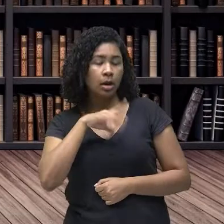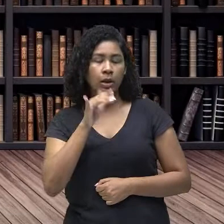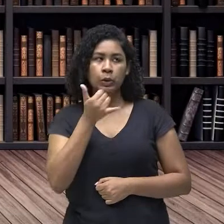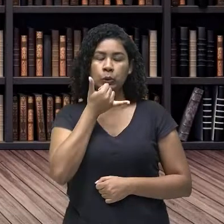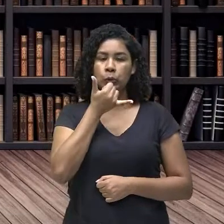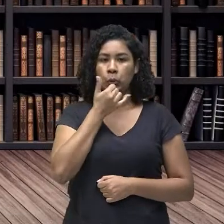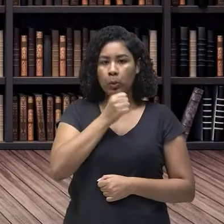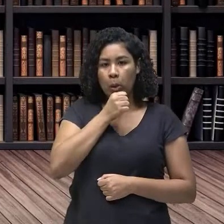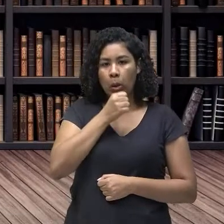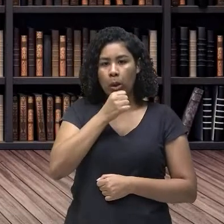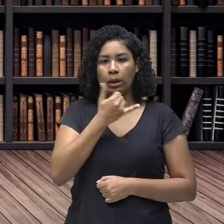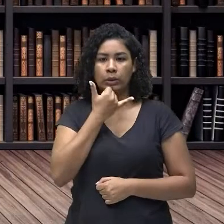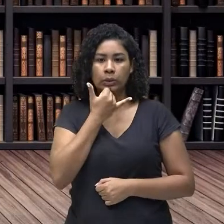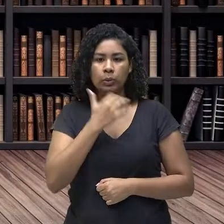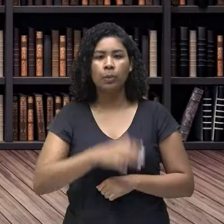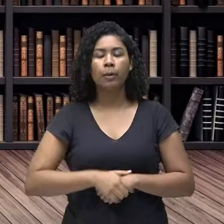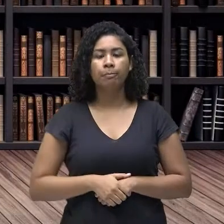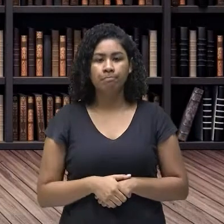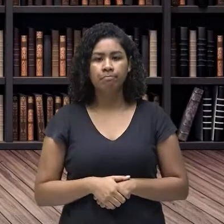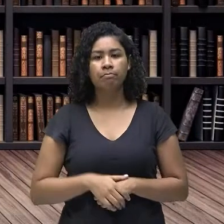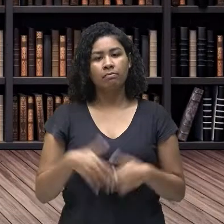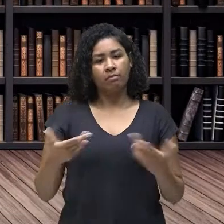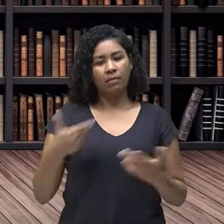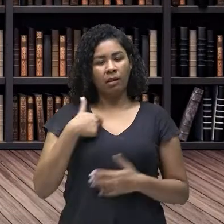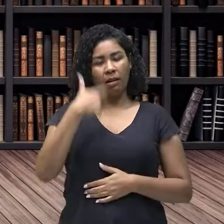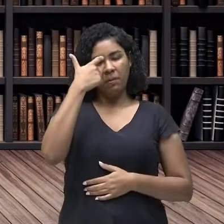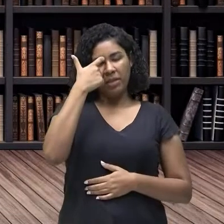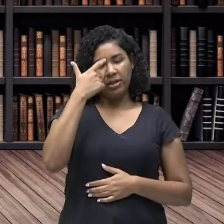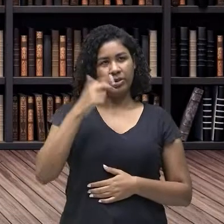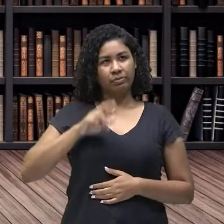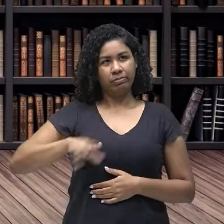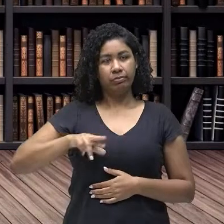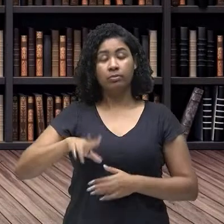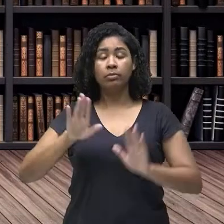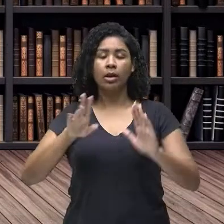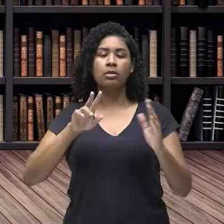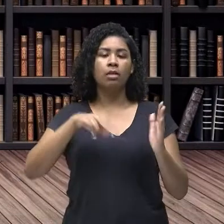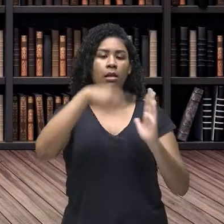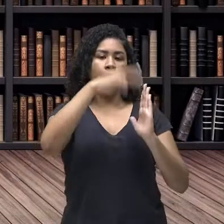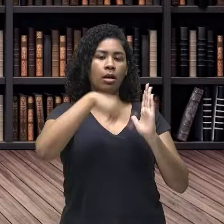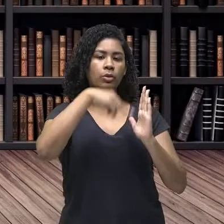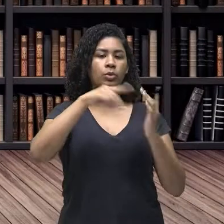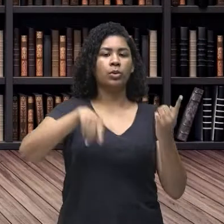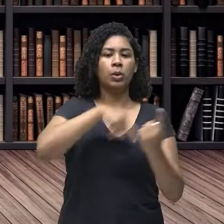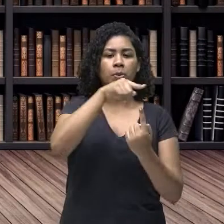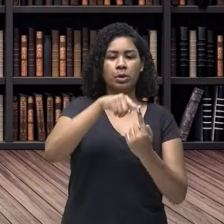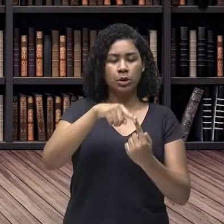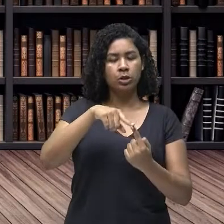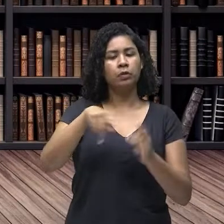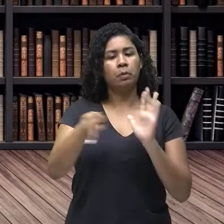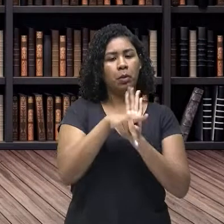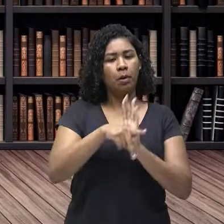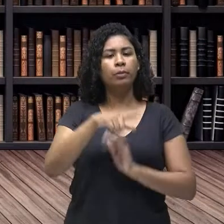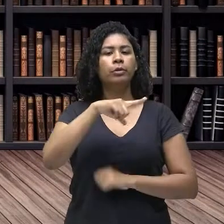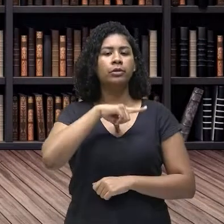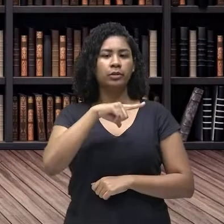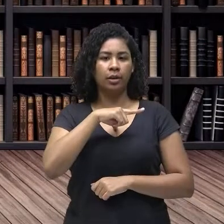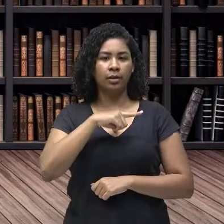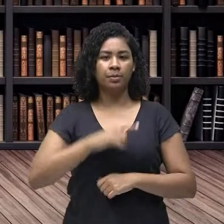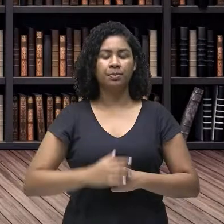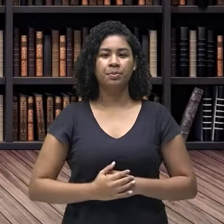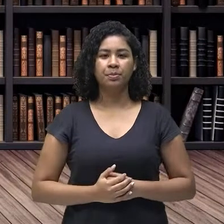mesmo que eu acho que não, a minha leitura vai ter uma intenção também, vai ter um objetivo, algo que eu quero